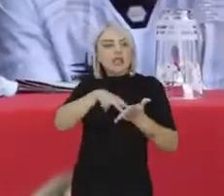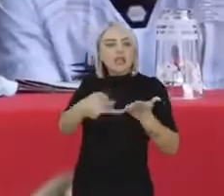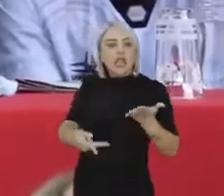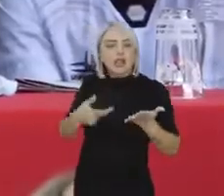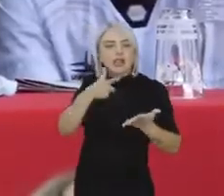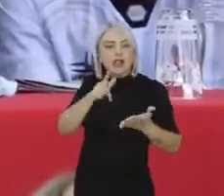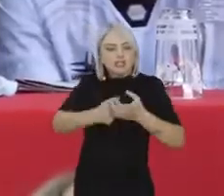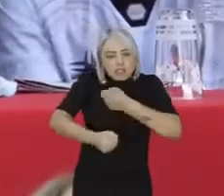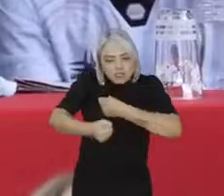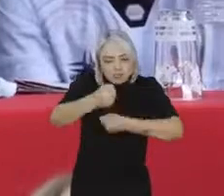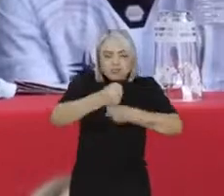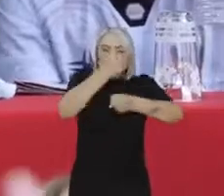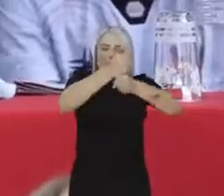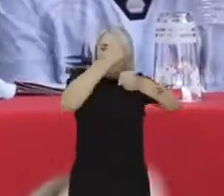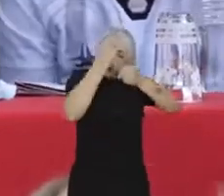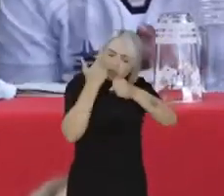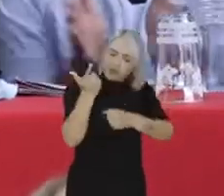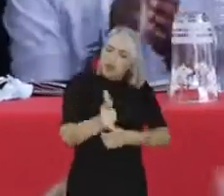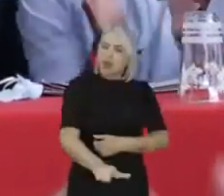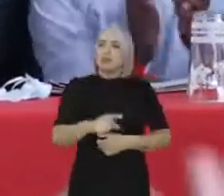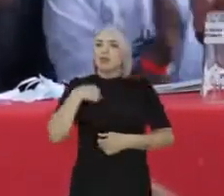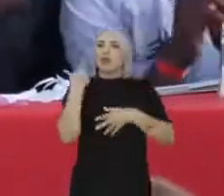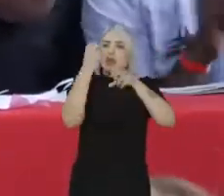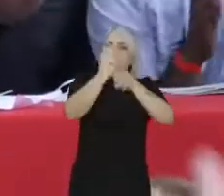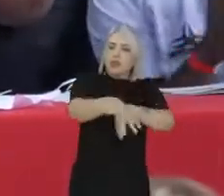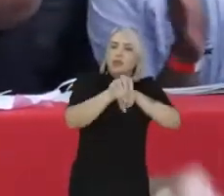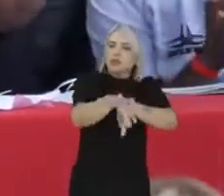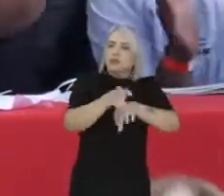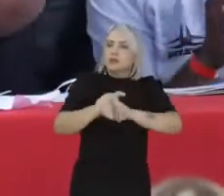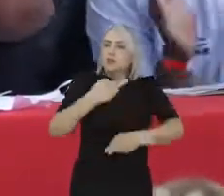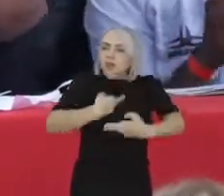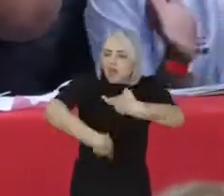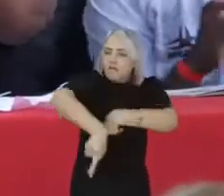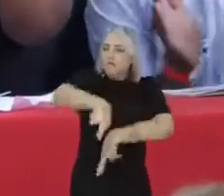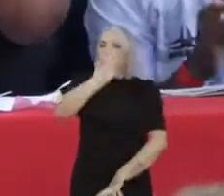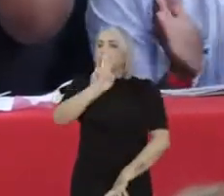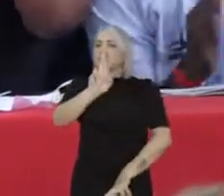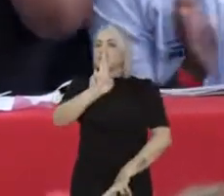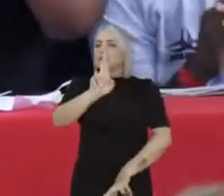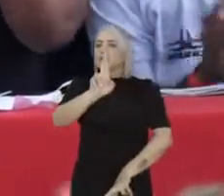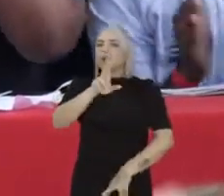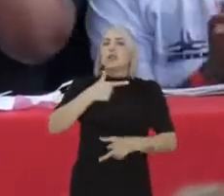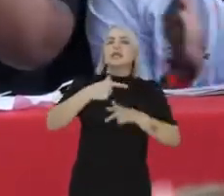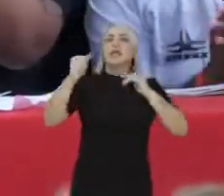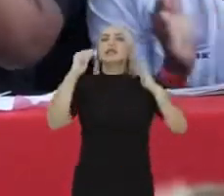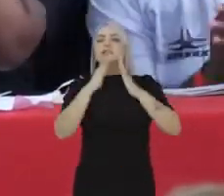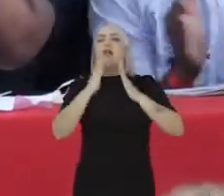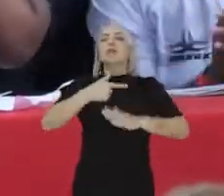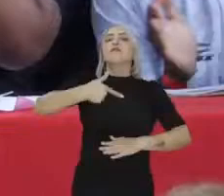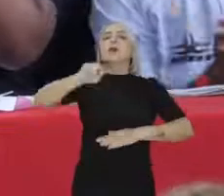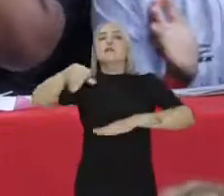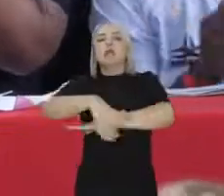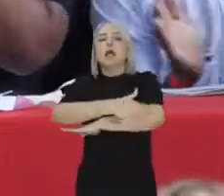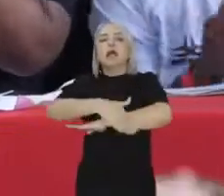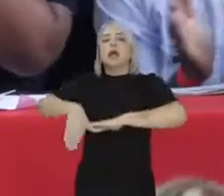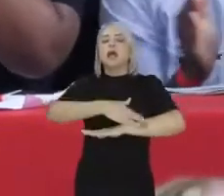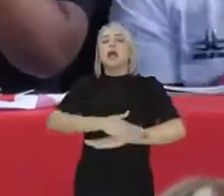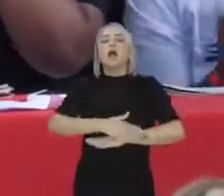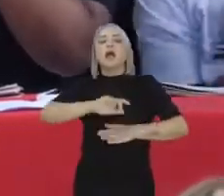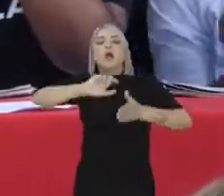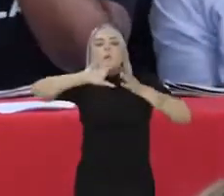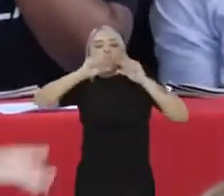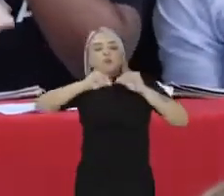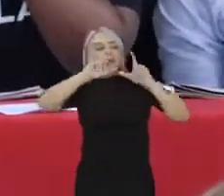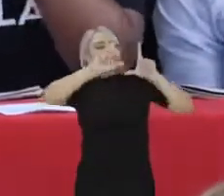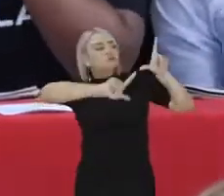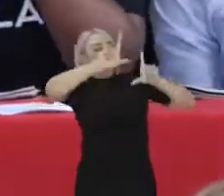de novo. Porque educação é a revolução. Sai de casa, vai pra rua e desliga a televisão. E queria deixar aqui